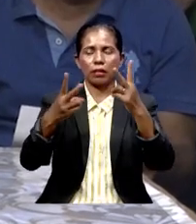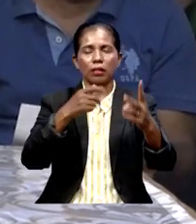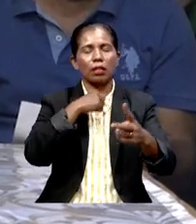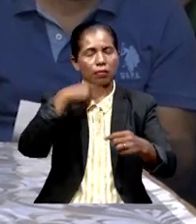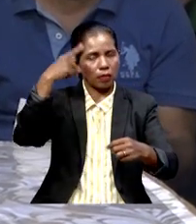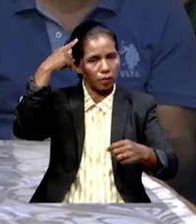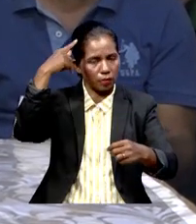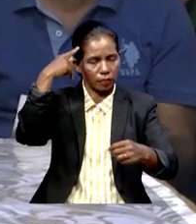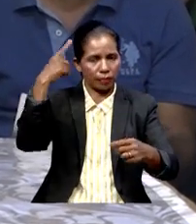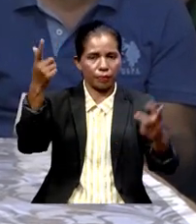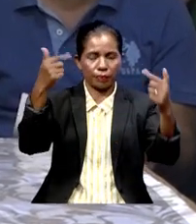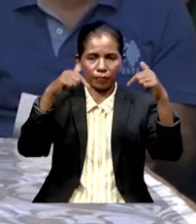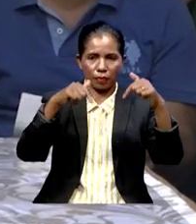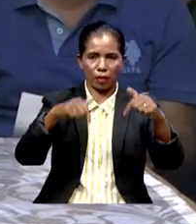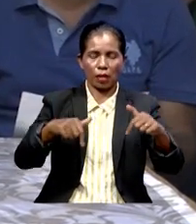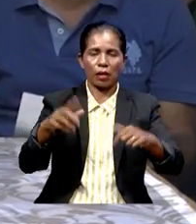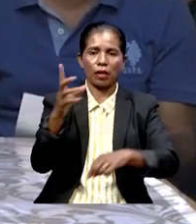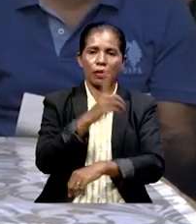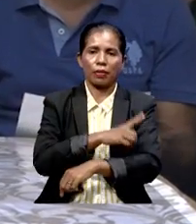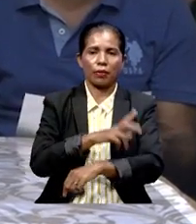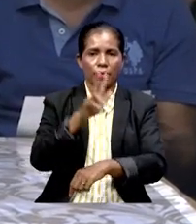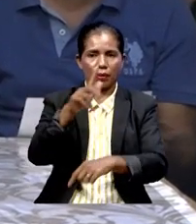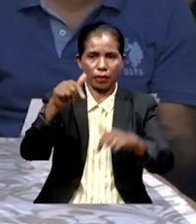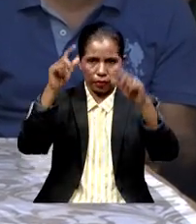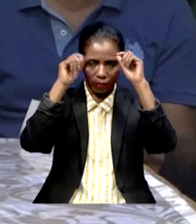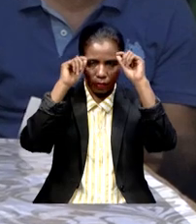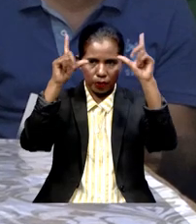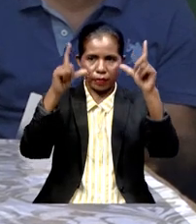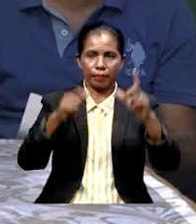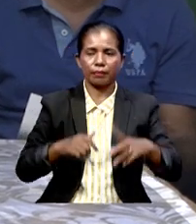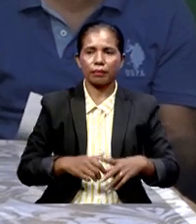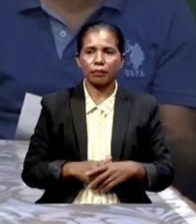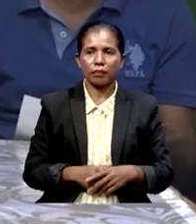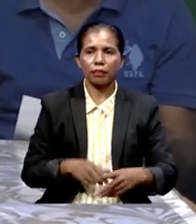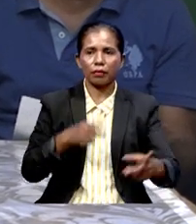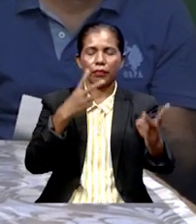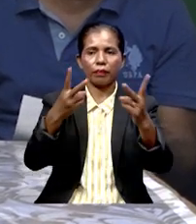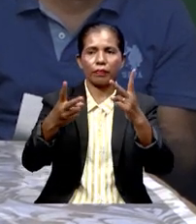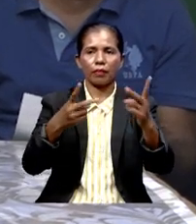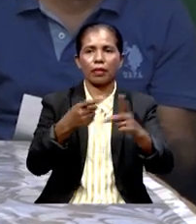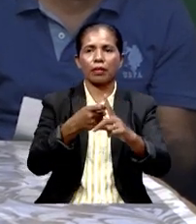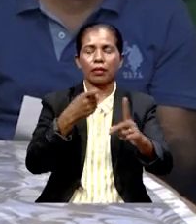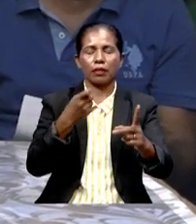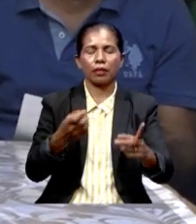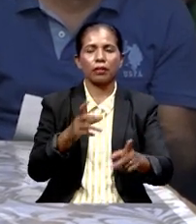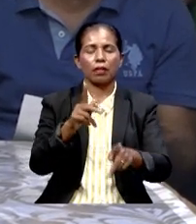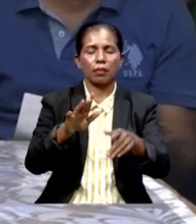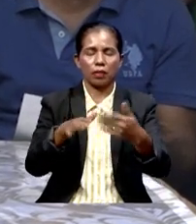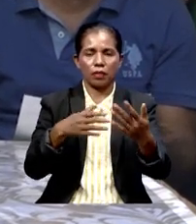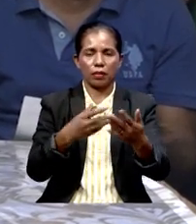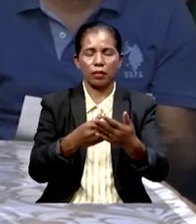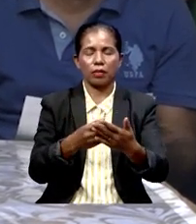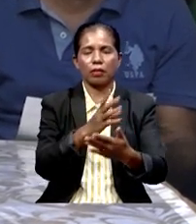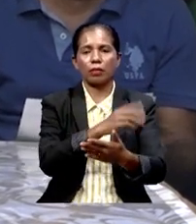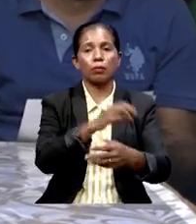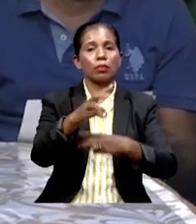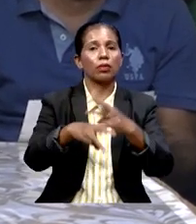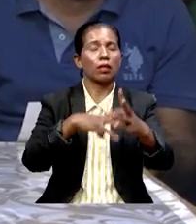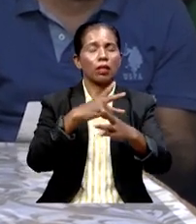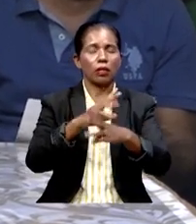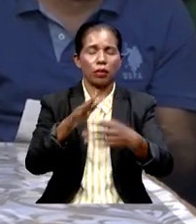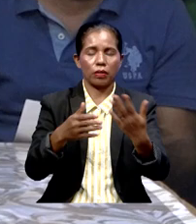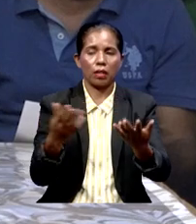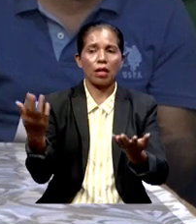Papa Francisco durante Loron Tolo e Timor-Leste. Visita Rossi Entidade no Figura Mundial Cirané,